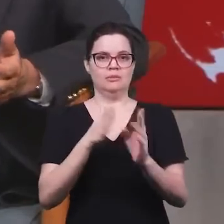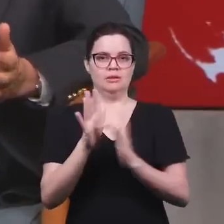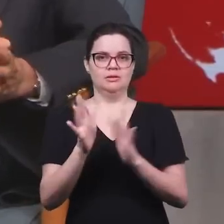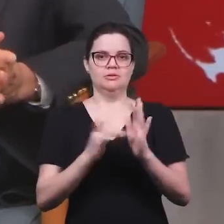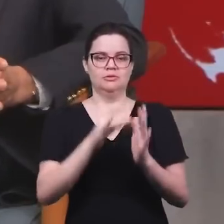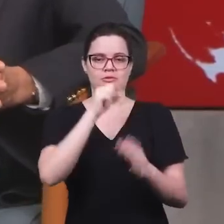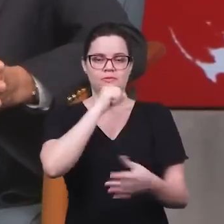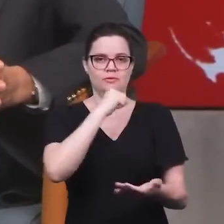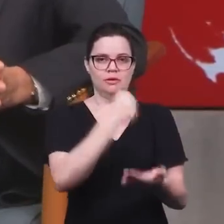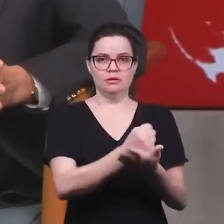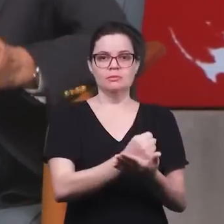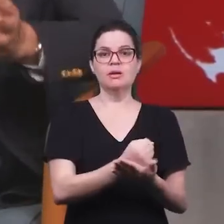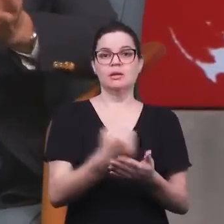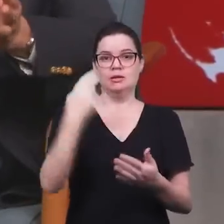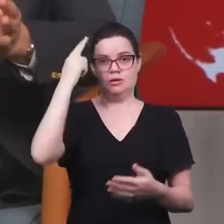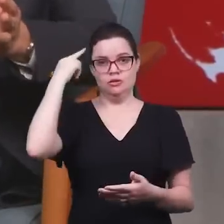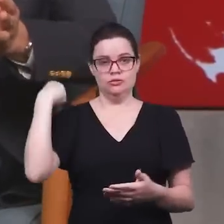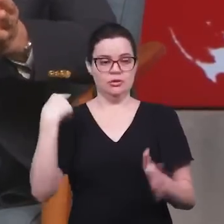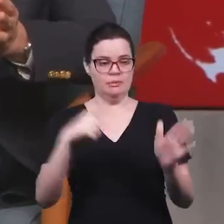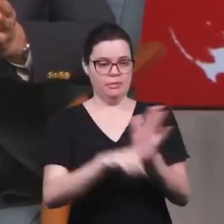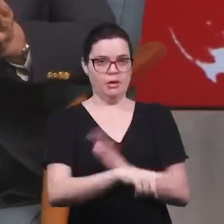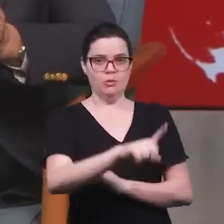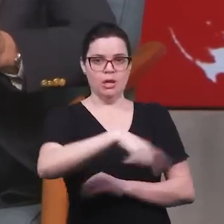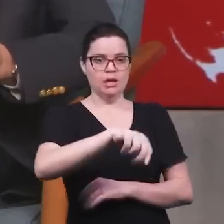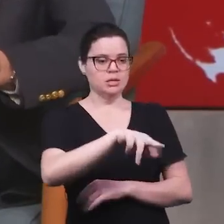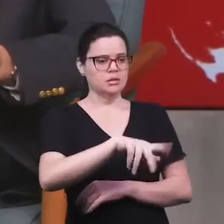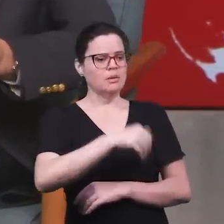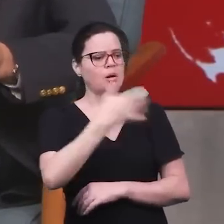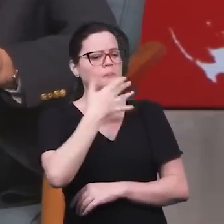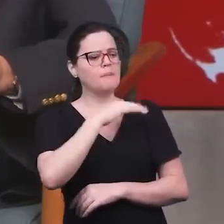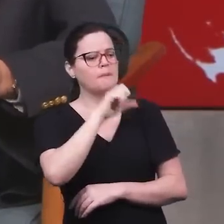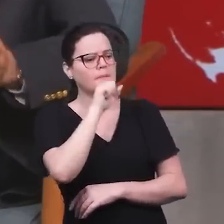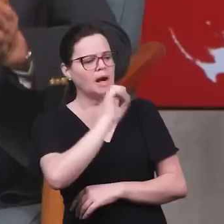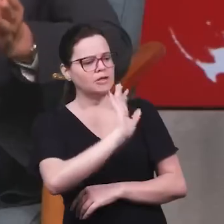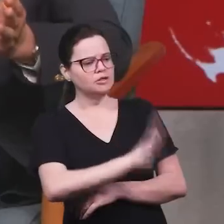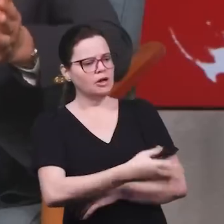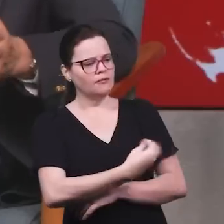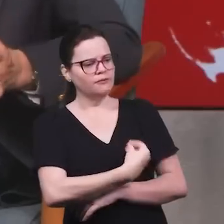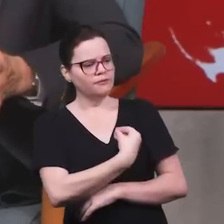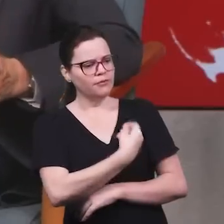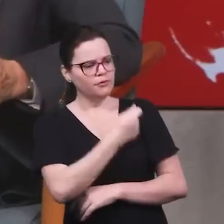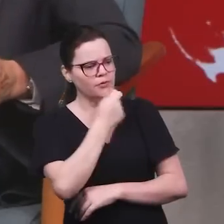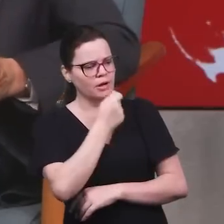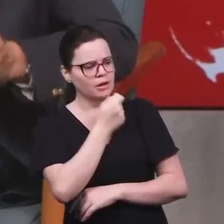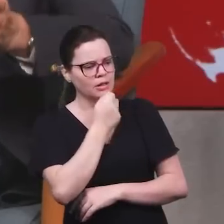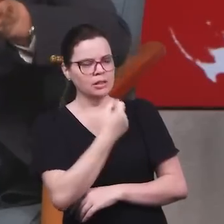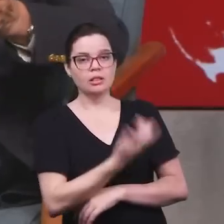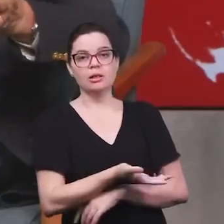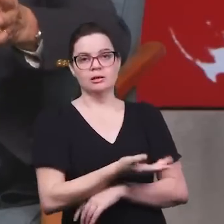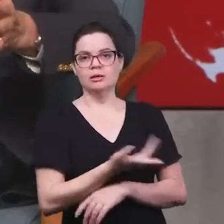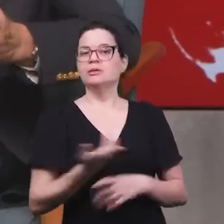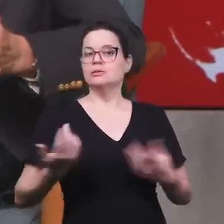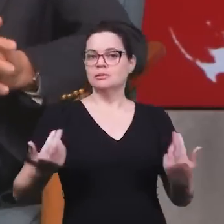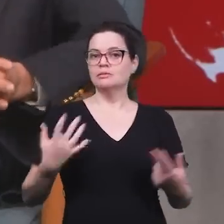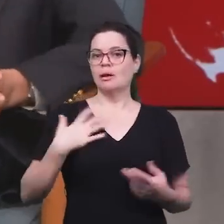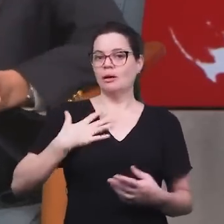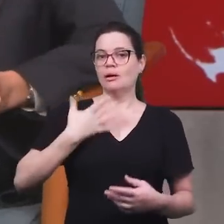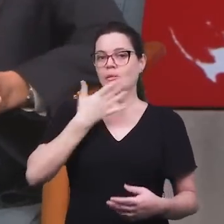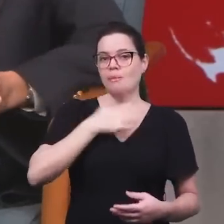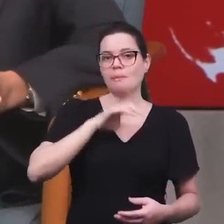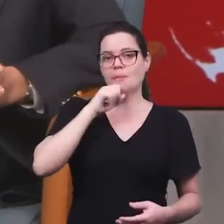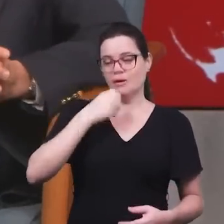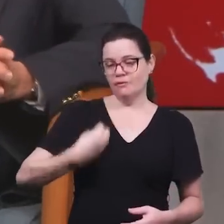ainda vive? Há uma igreja caminhando nesta hora verdadeira. O Pai está vivo e o Filho caminha com